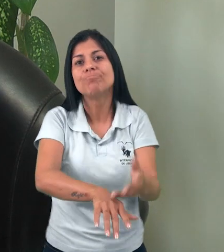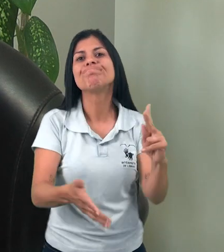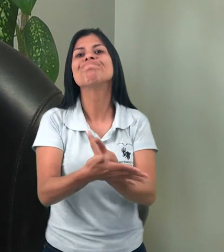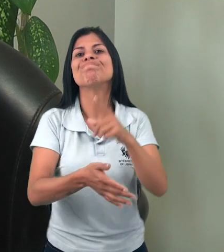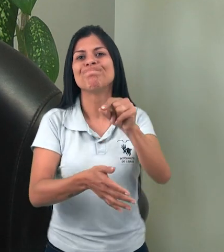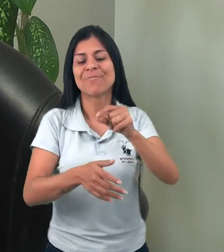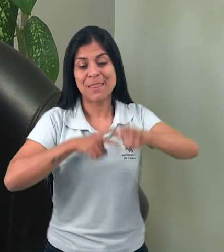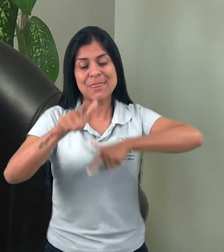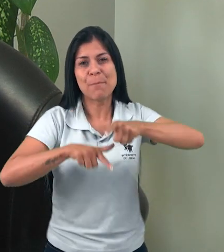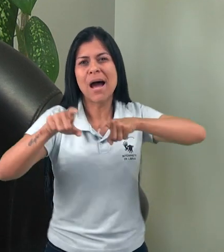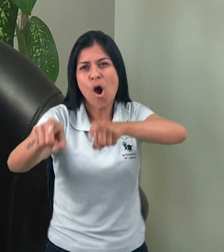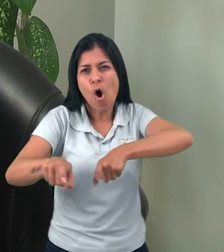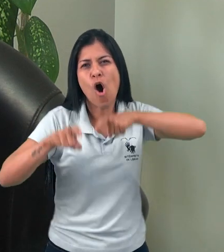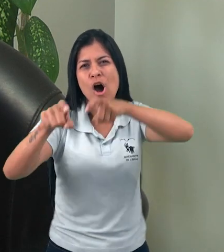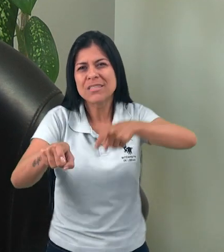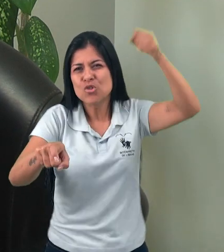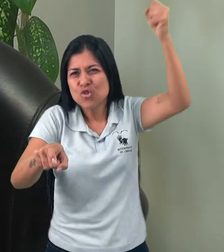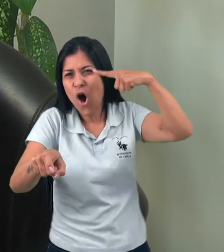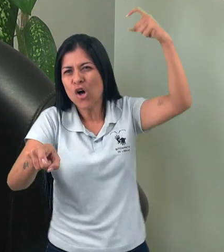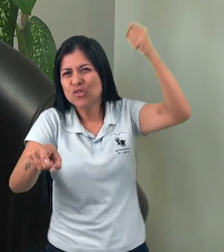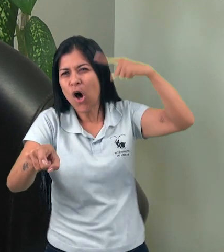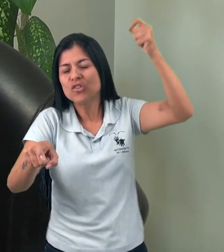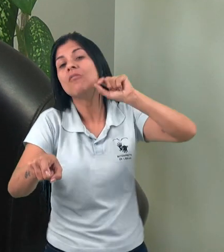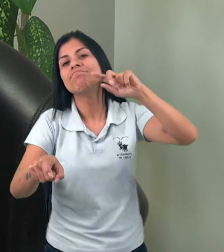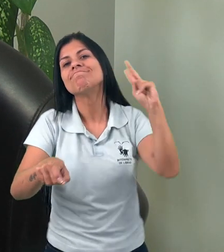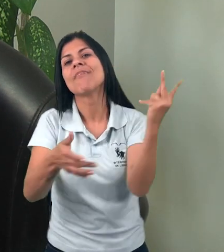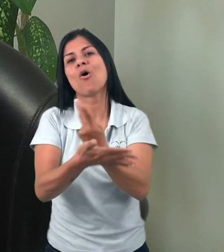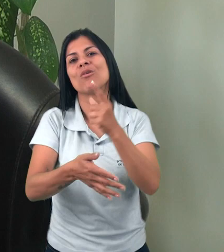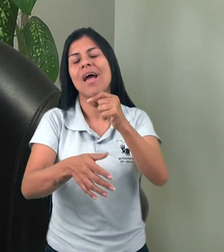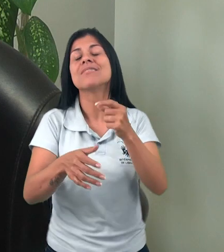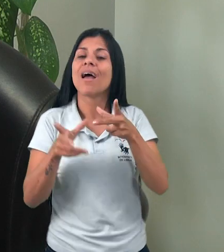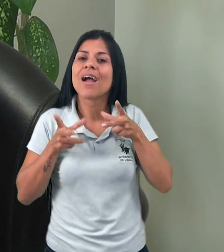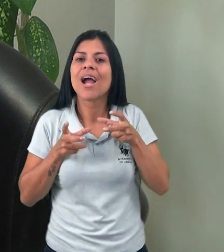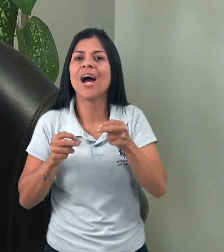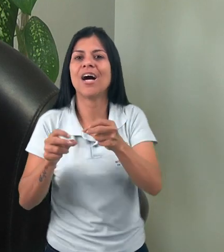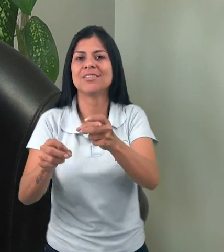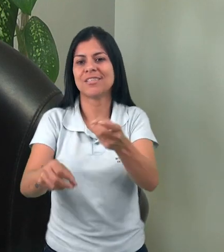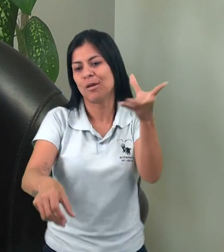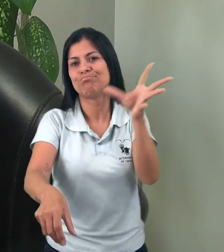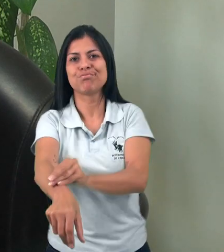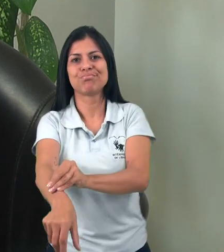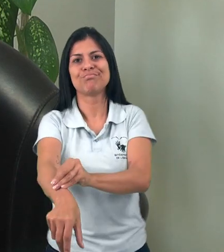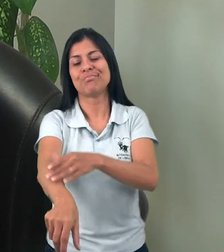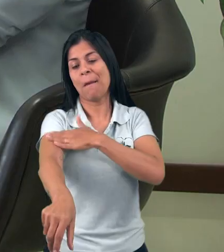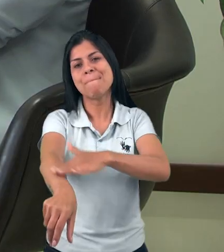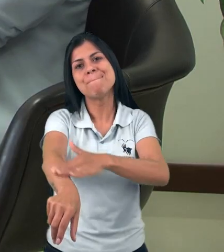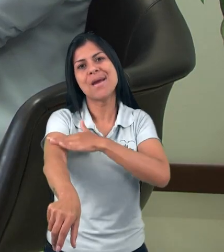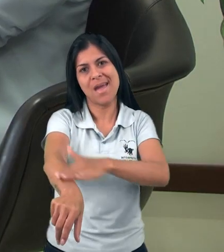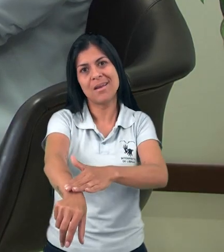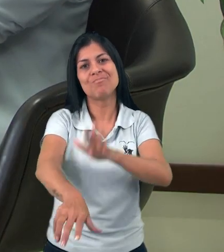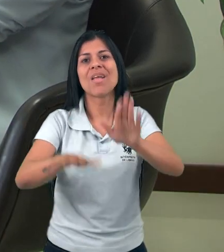ter um câncer de pele. Então, o programa é voltado para esses lavradores que passam a vida toda expostos ao sol e,